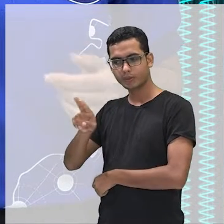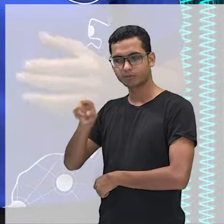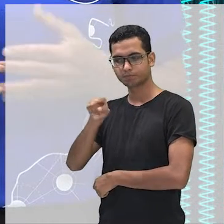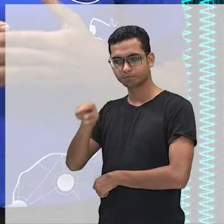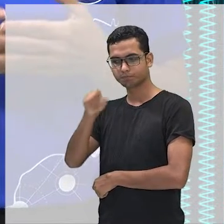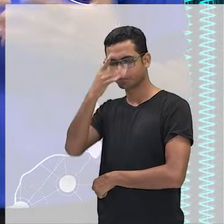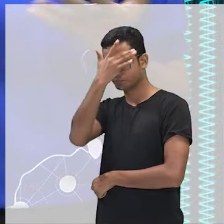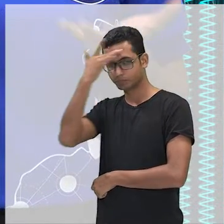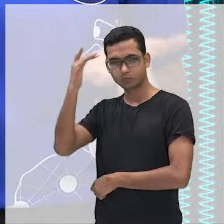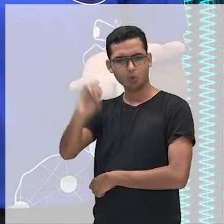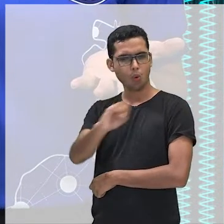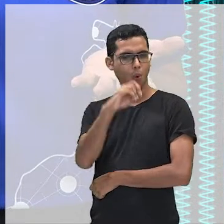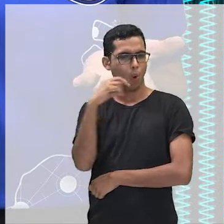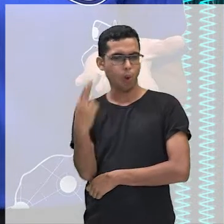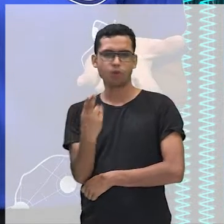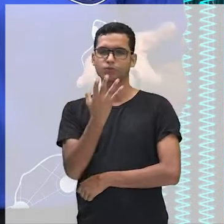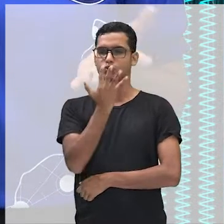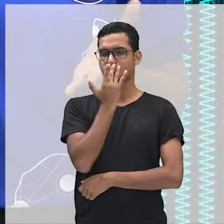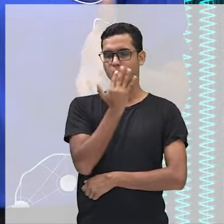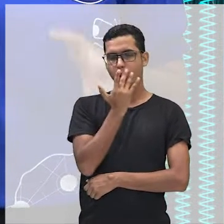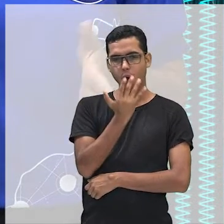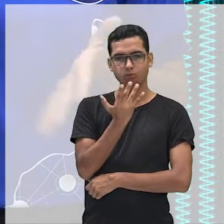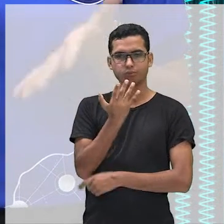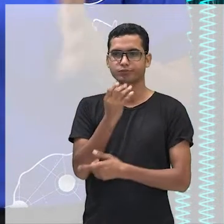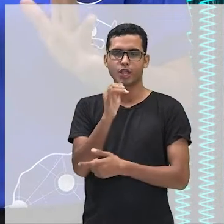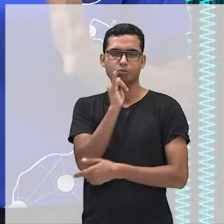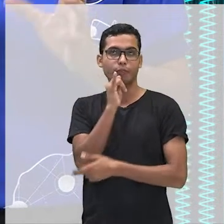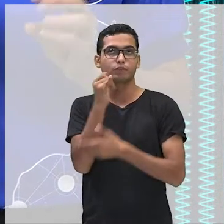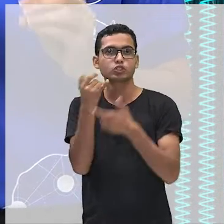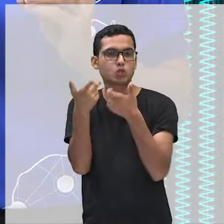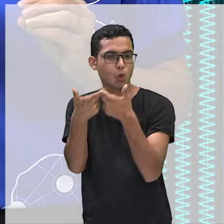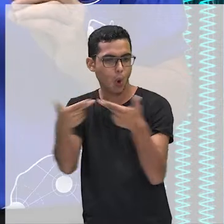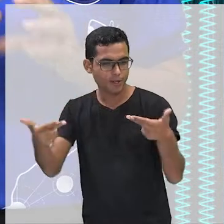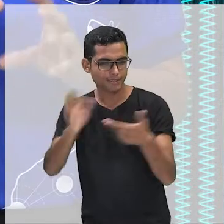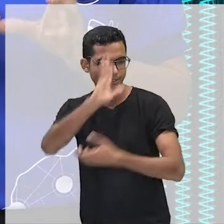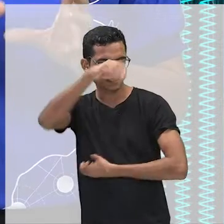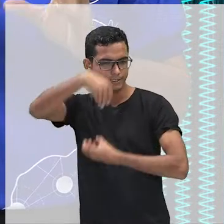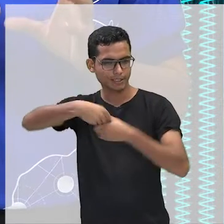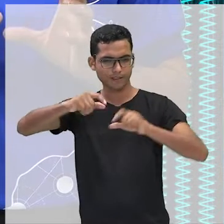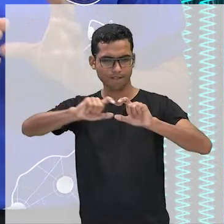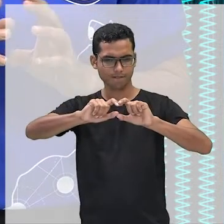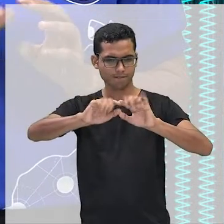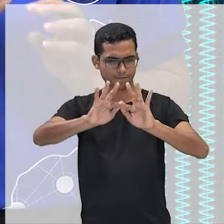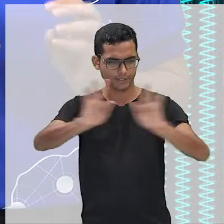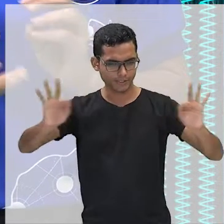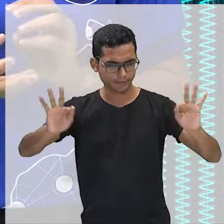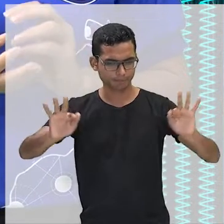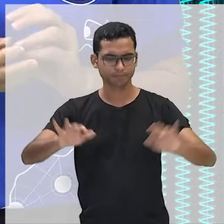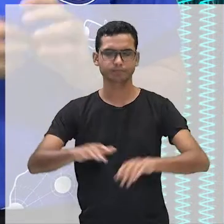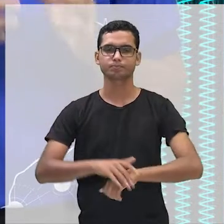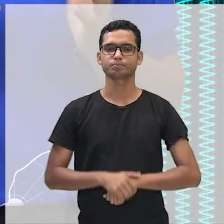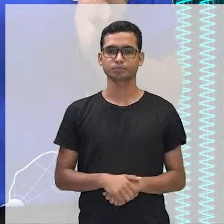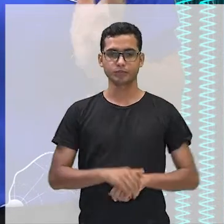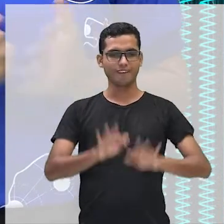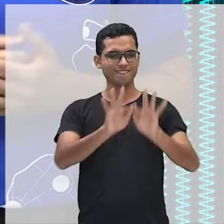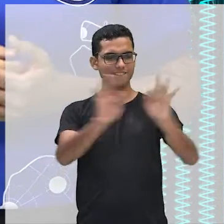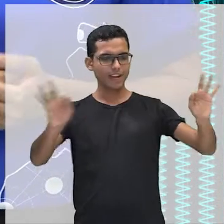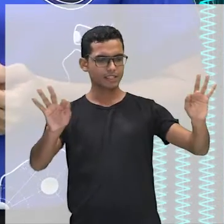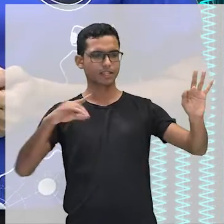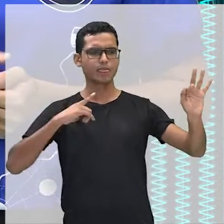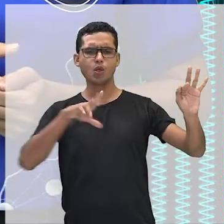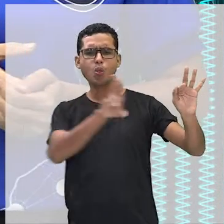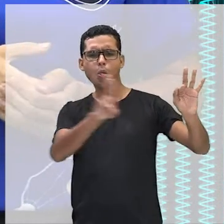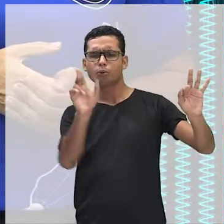ou de uma coisa na frase. Então, se eu pudesse substituir o nome de algum objeto naquela frase ali também, eu